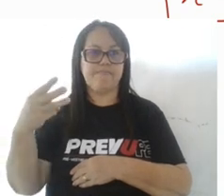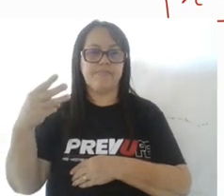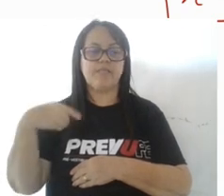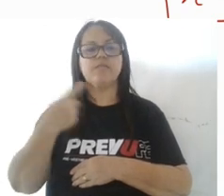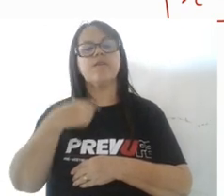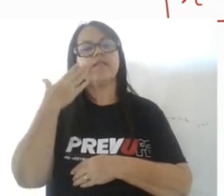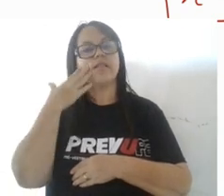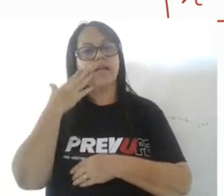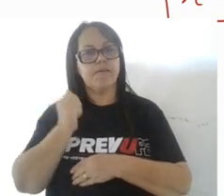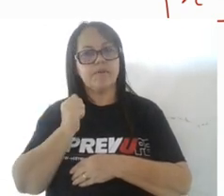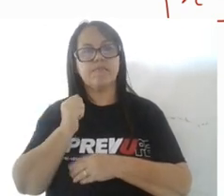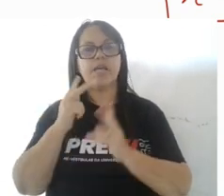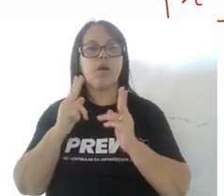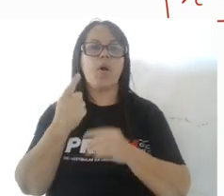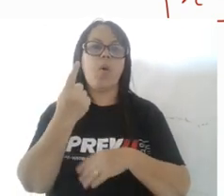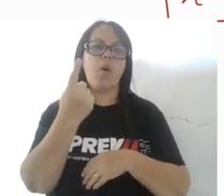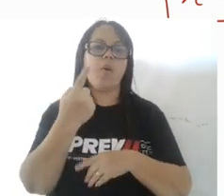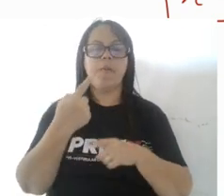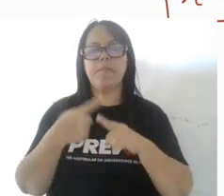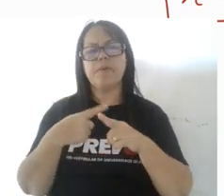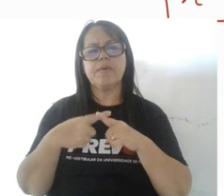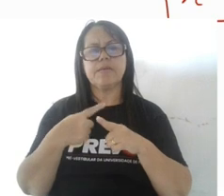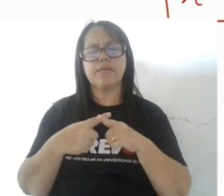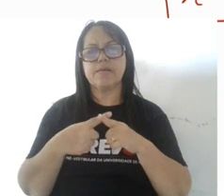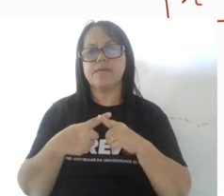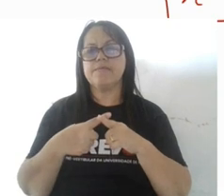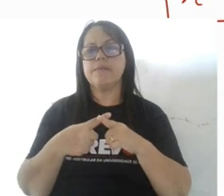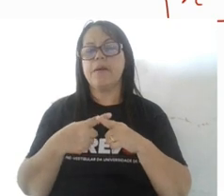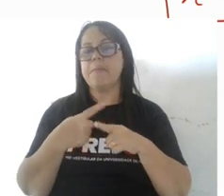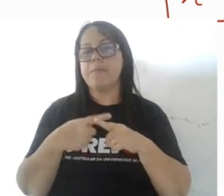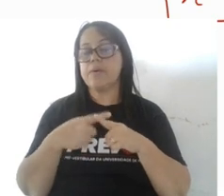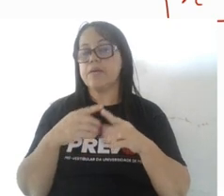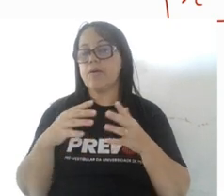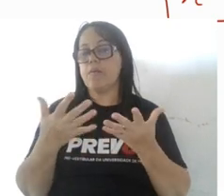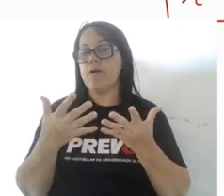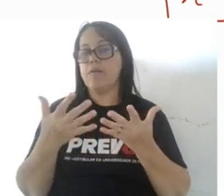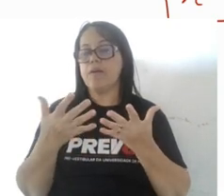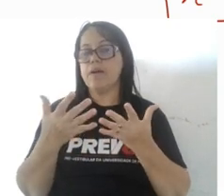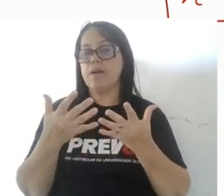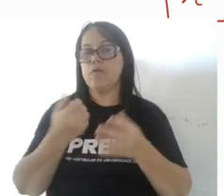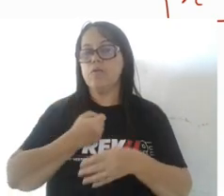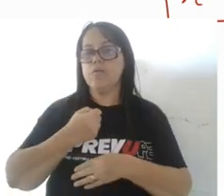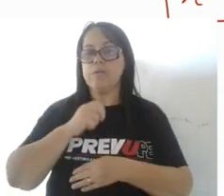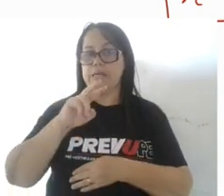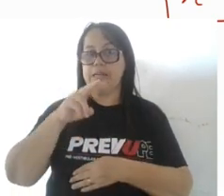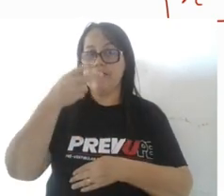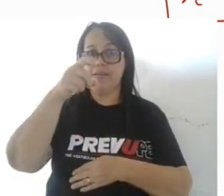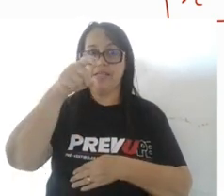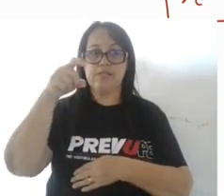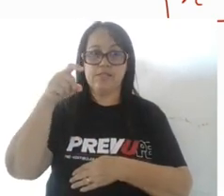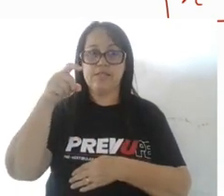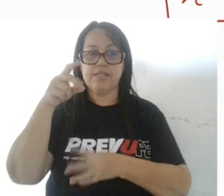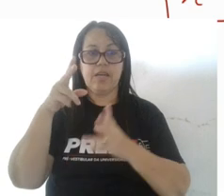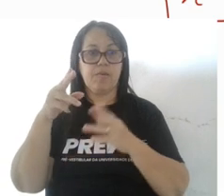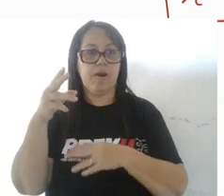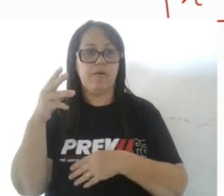base 3 isso daqui a gente sabe que é um Por que que é um porque Qual é o número que elevado a x resulta em